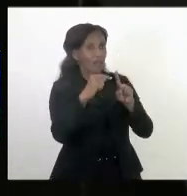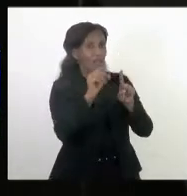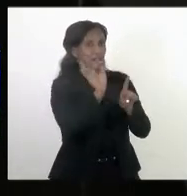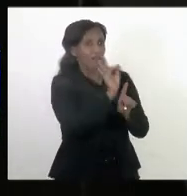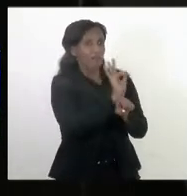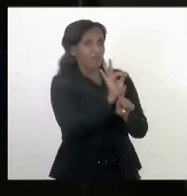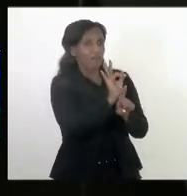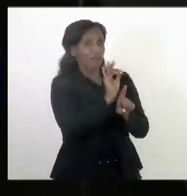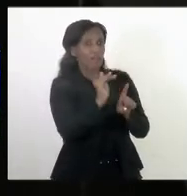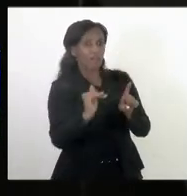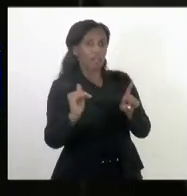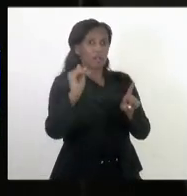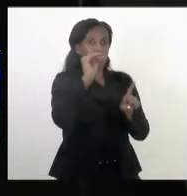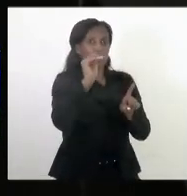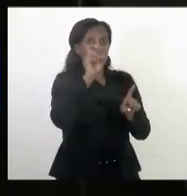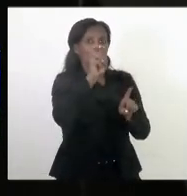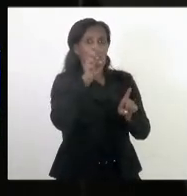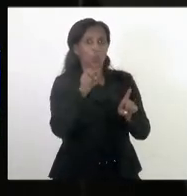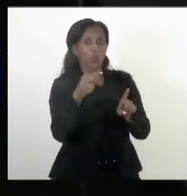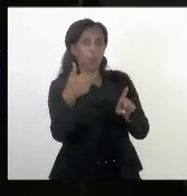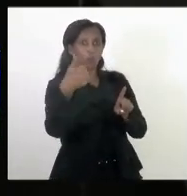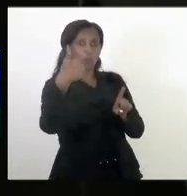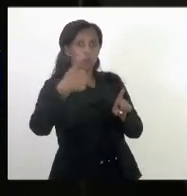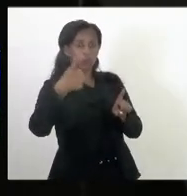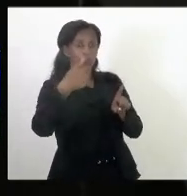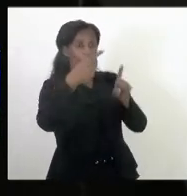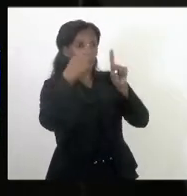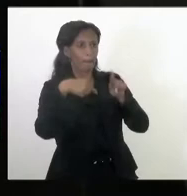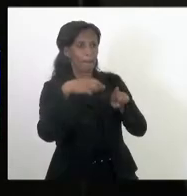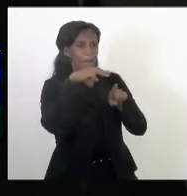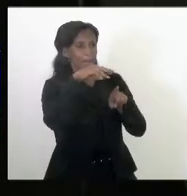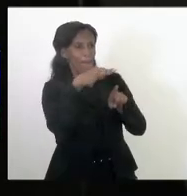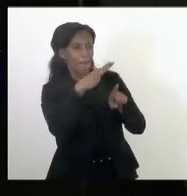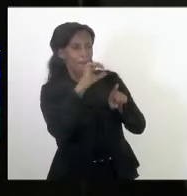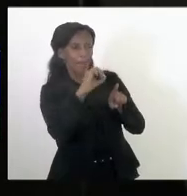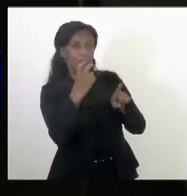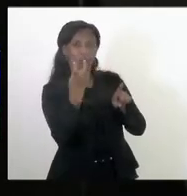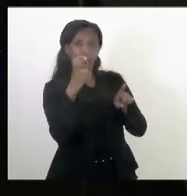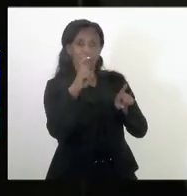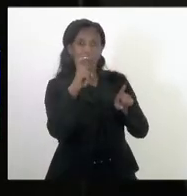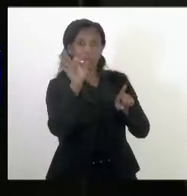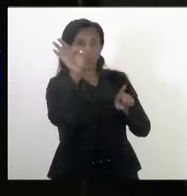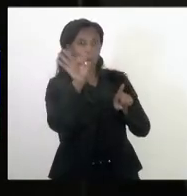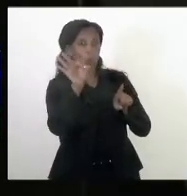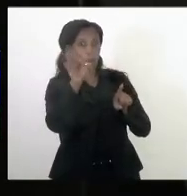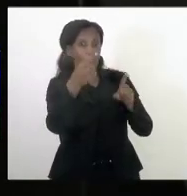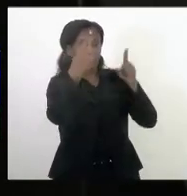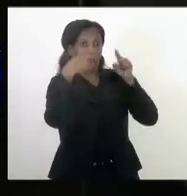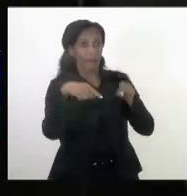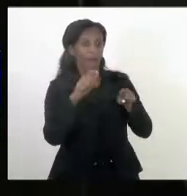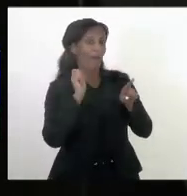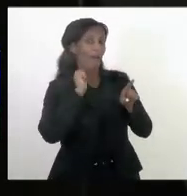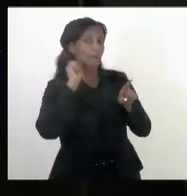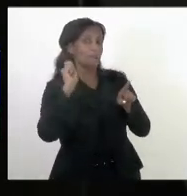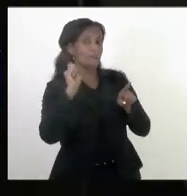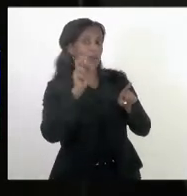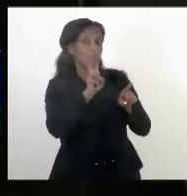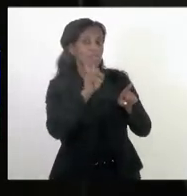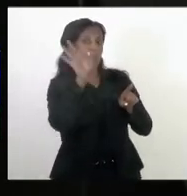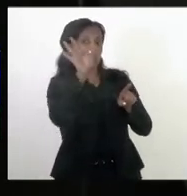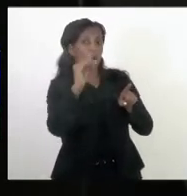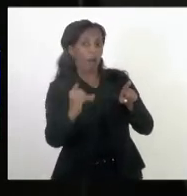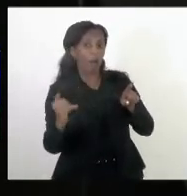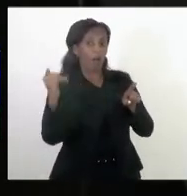aumento de 5,1%. Em março, um aumento de 5%. Em abril, um aumento de